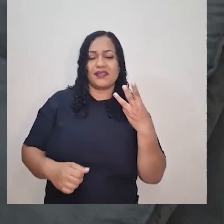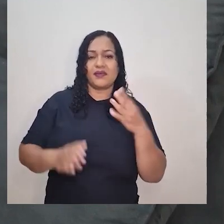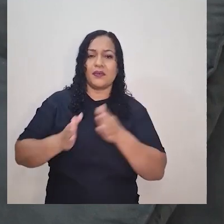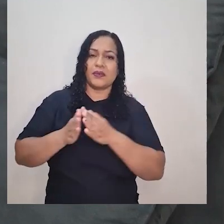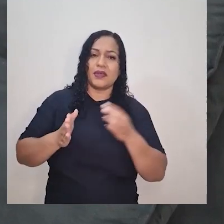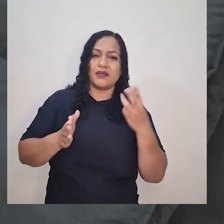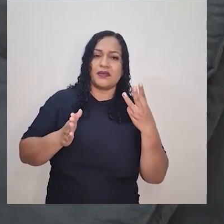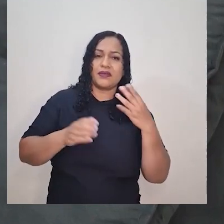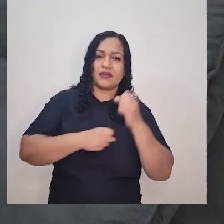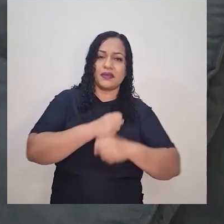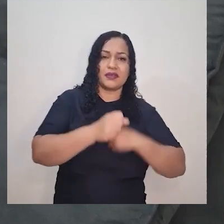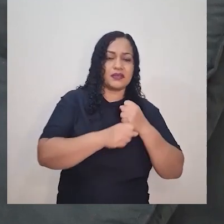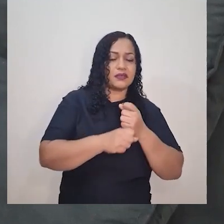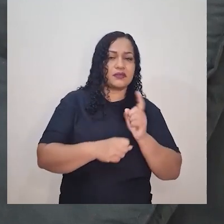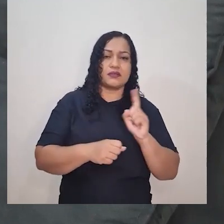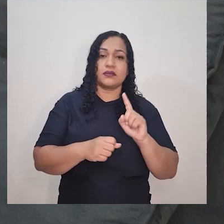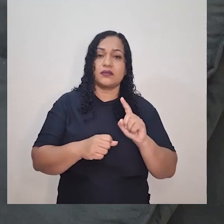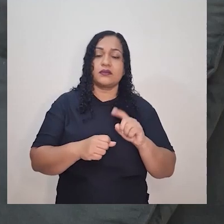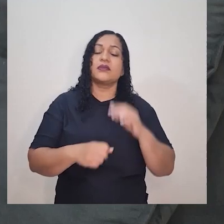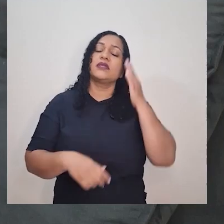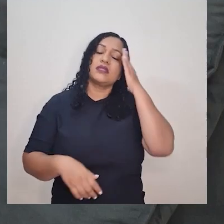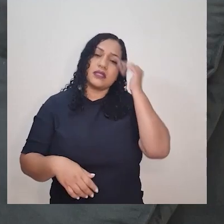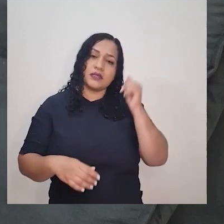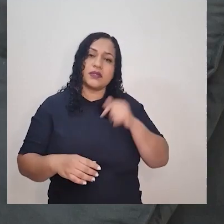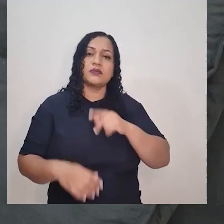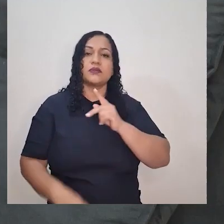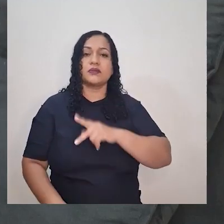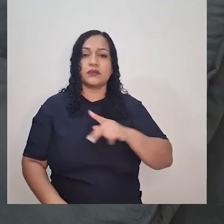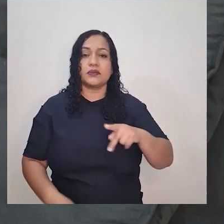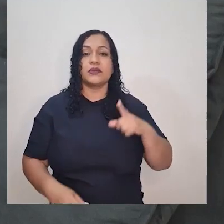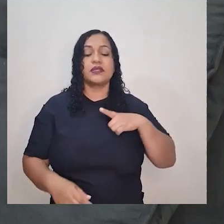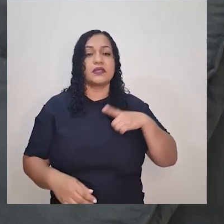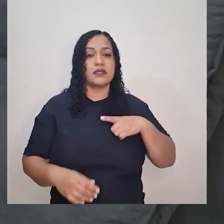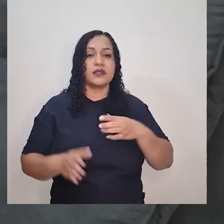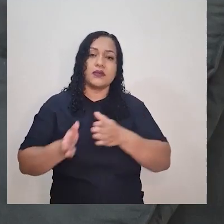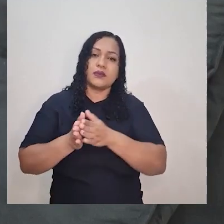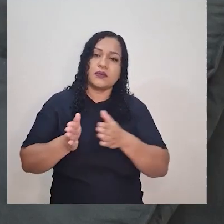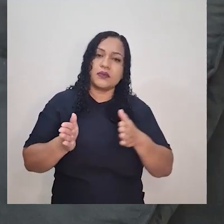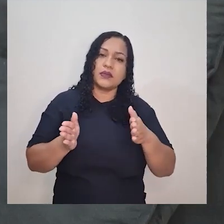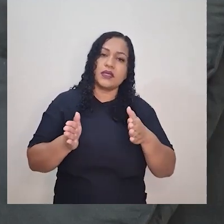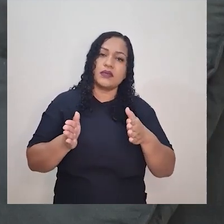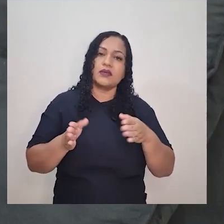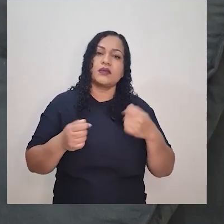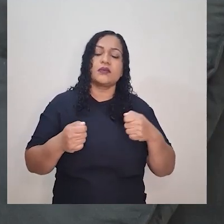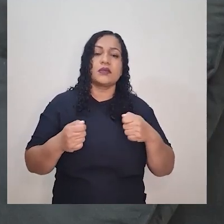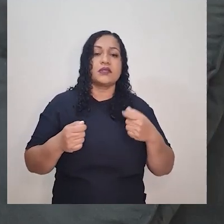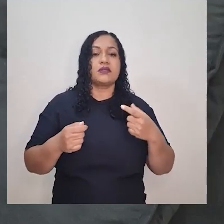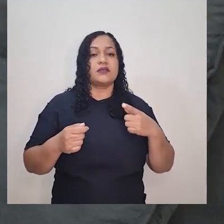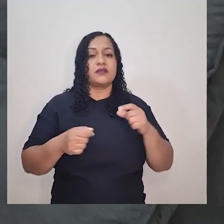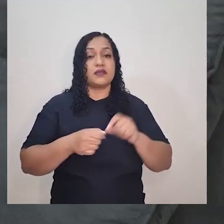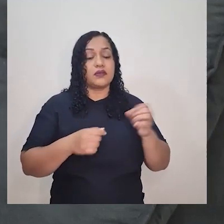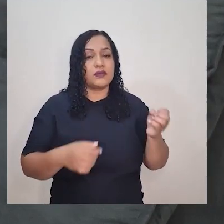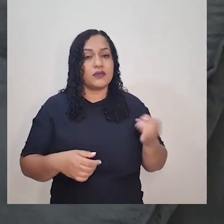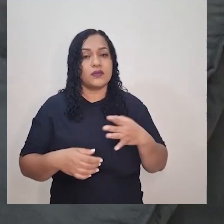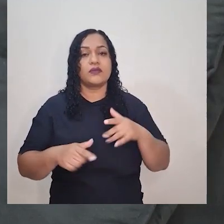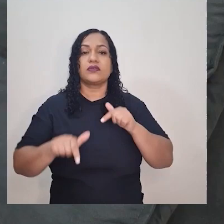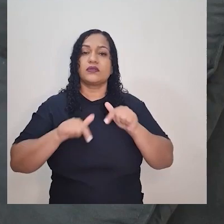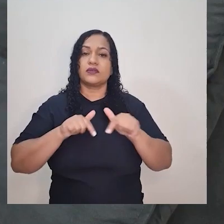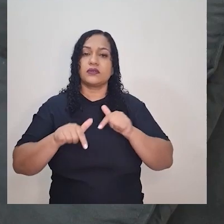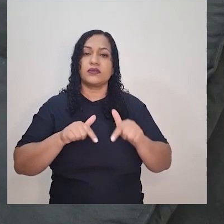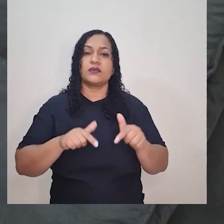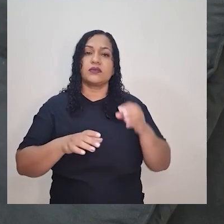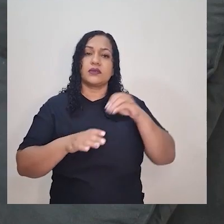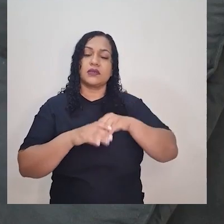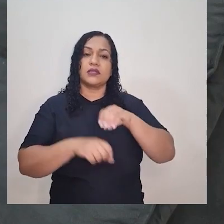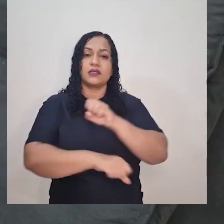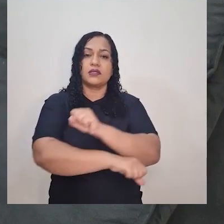como nós sabemos, o projeto político-pedagógico ele tem um período de validade, né? E nós trabalhamos dentro da Secretaria Municipal